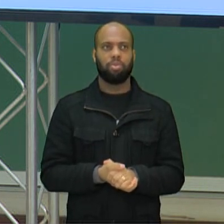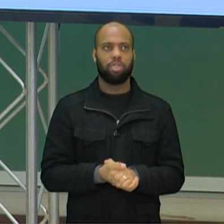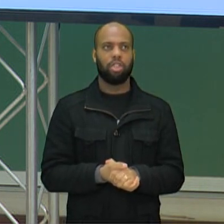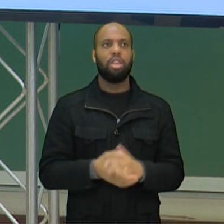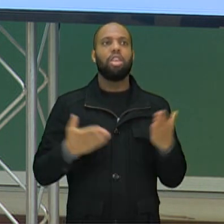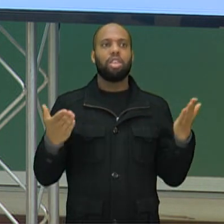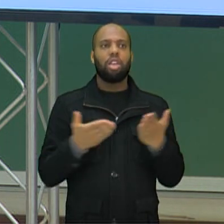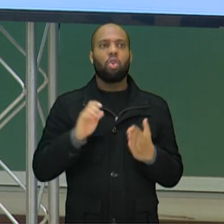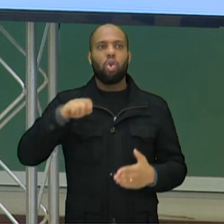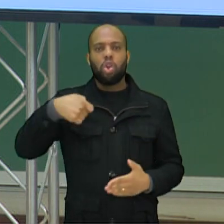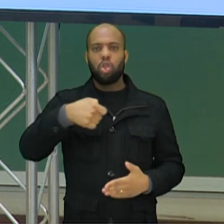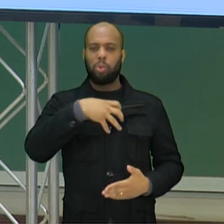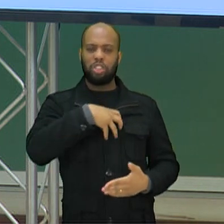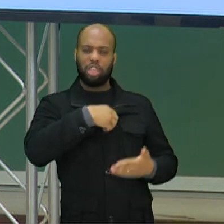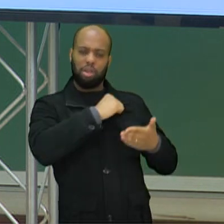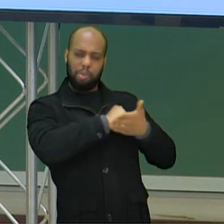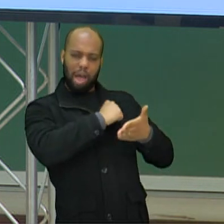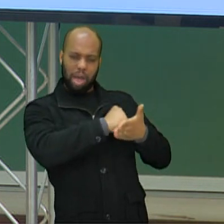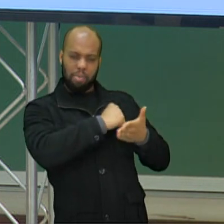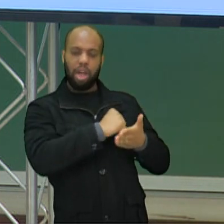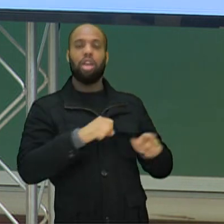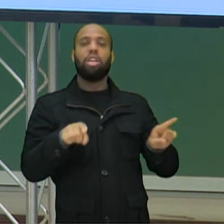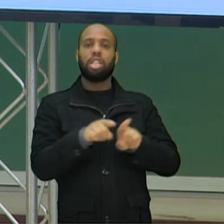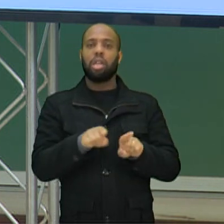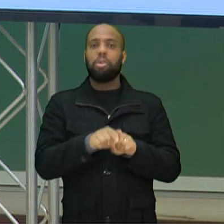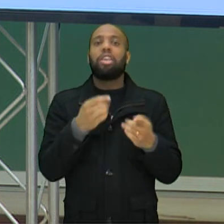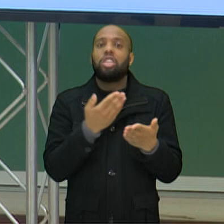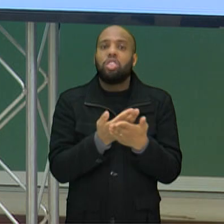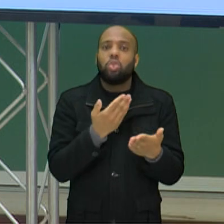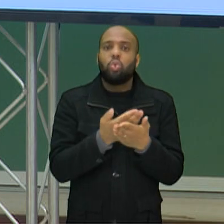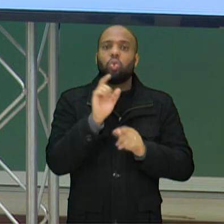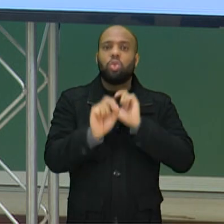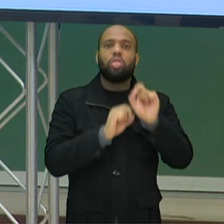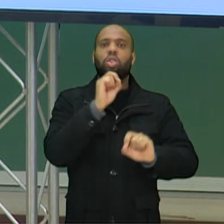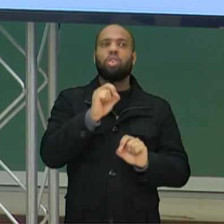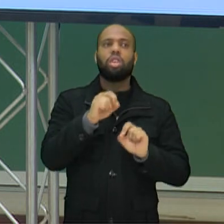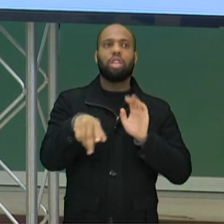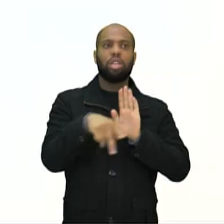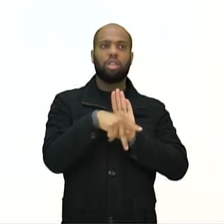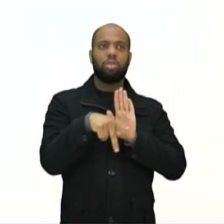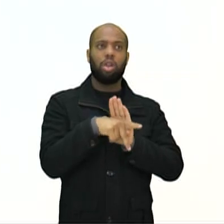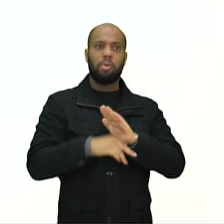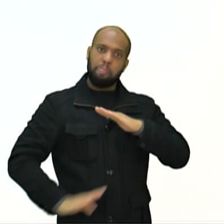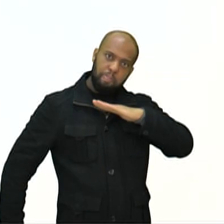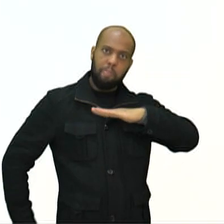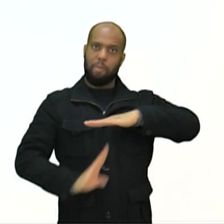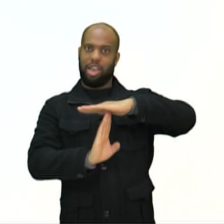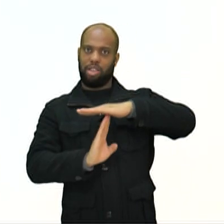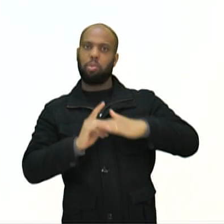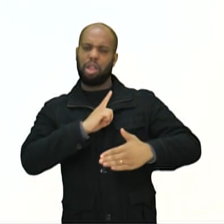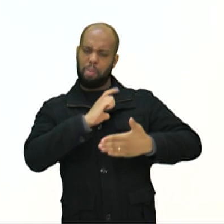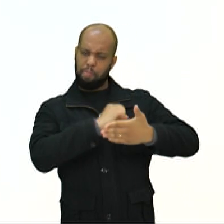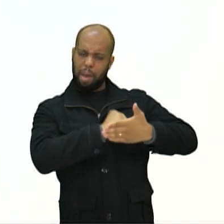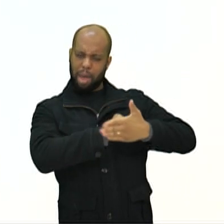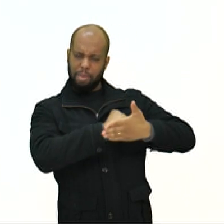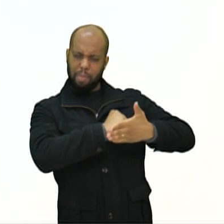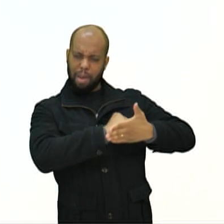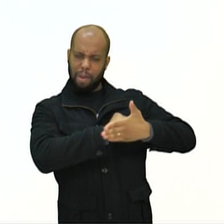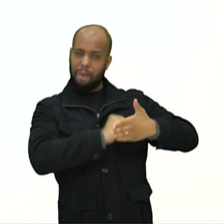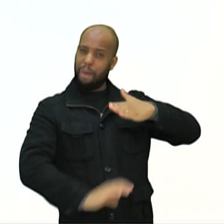Falando ainda de frequência cardíaca, nós vamos agora abordar a frequência cardíaca máxima, ou seja,